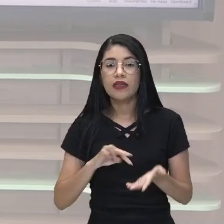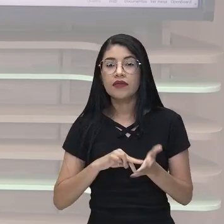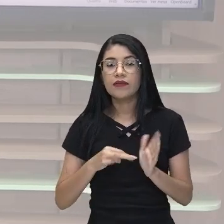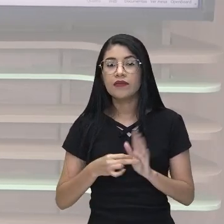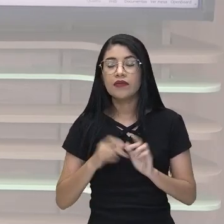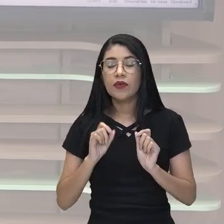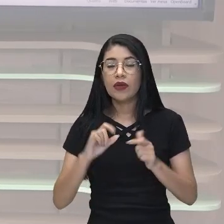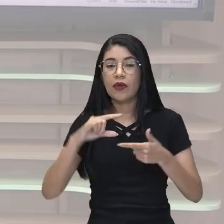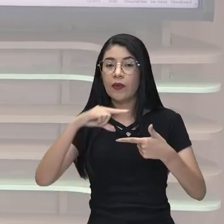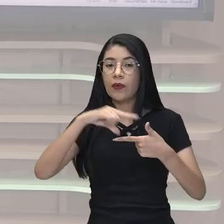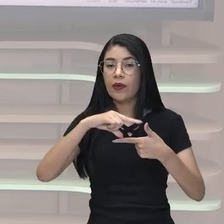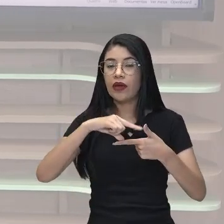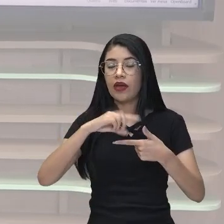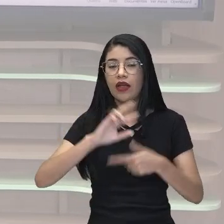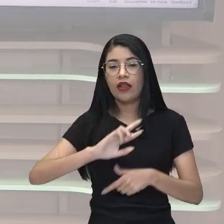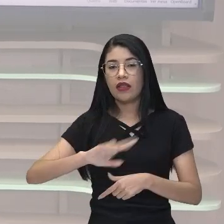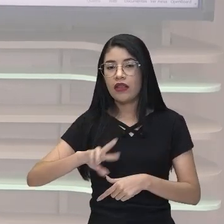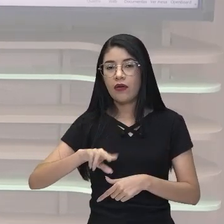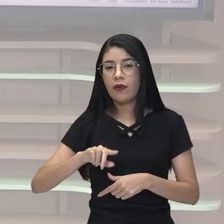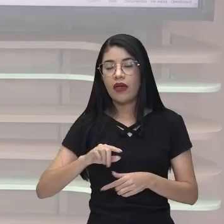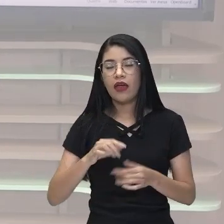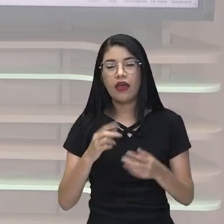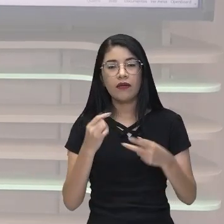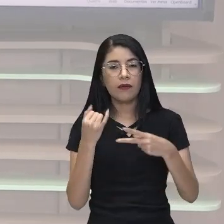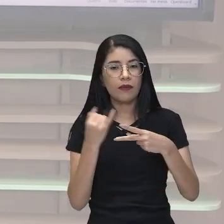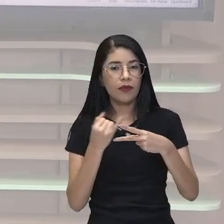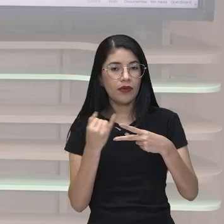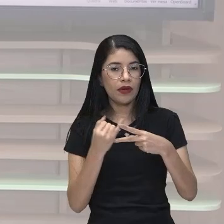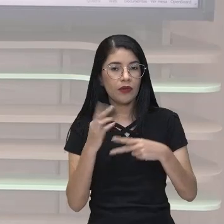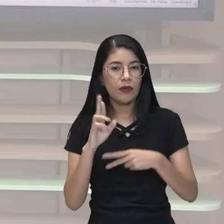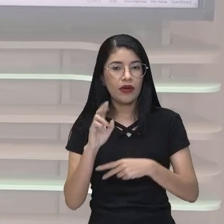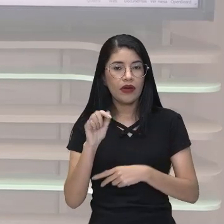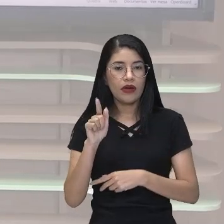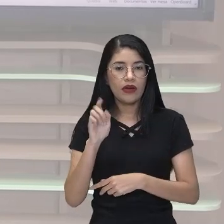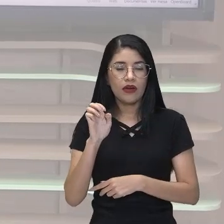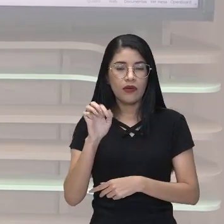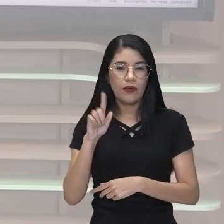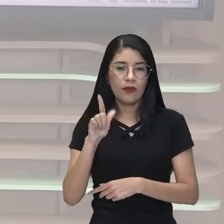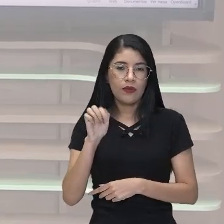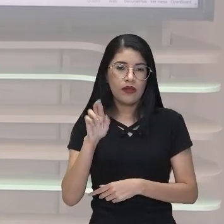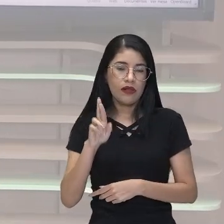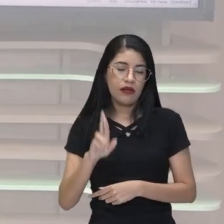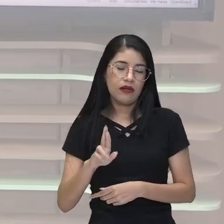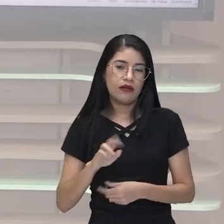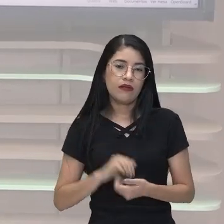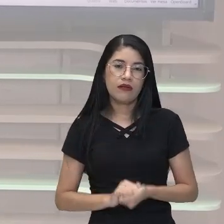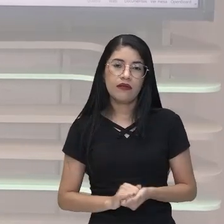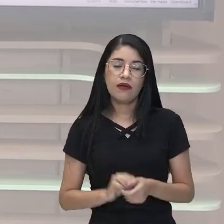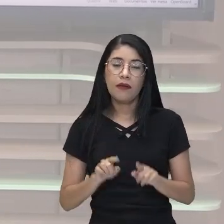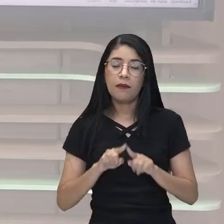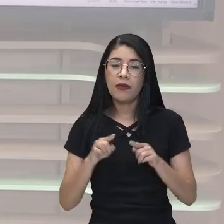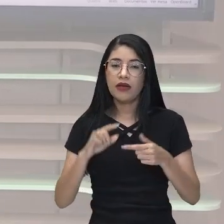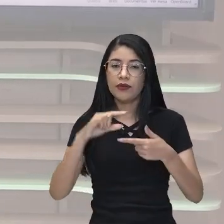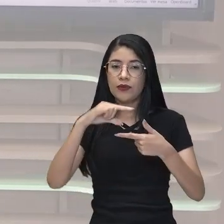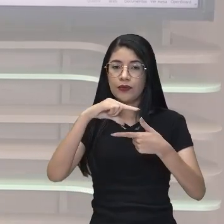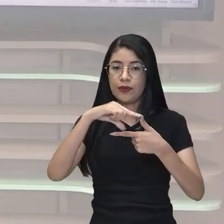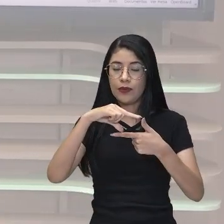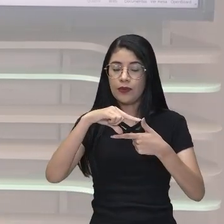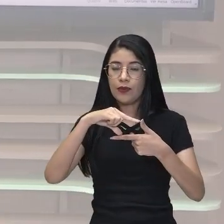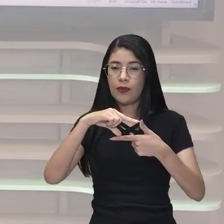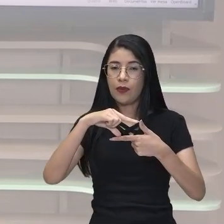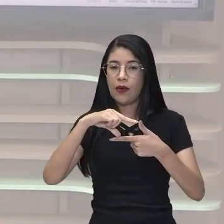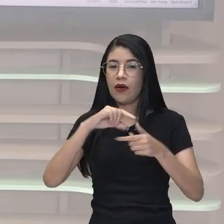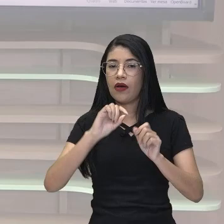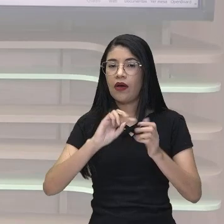retângulo, ele não é um exemplo de polígono regular. Já o quadrado, a principal característica dele